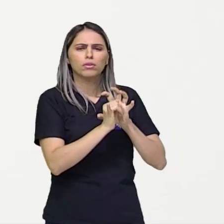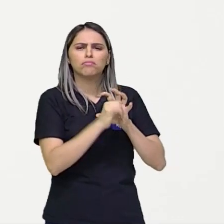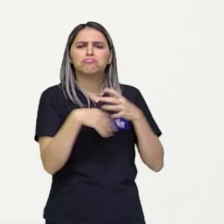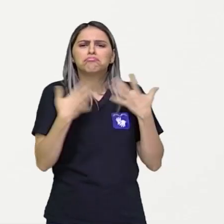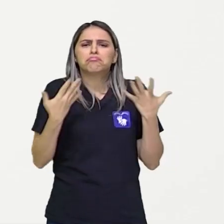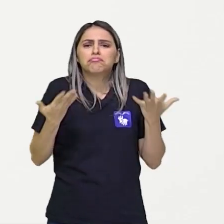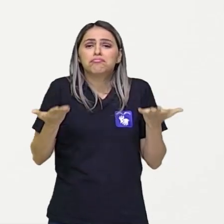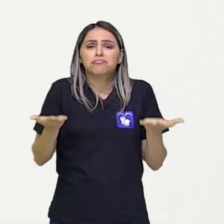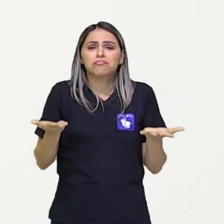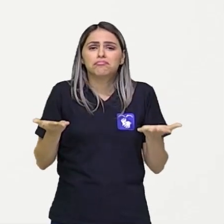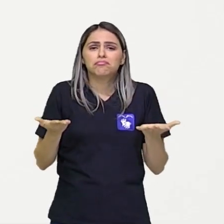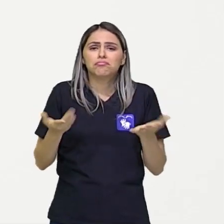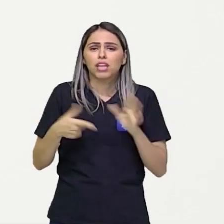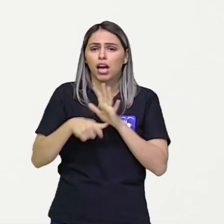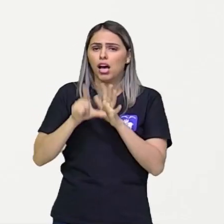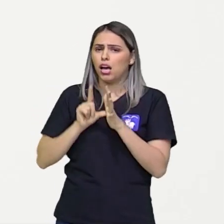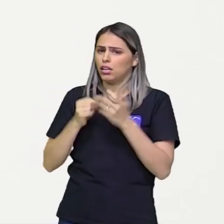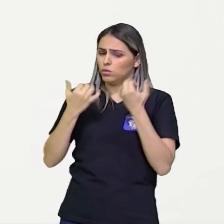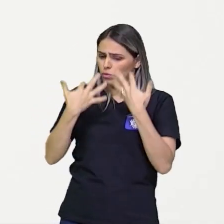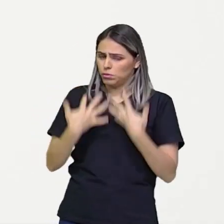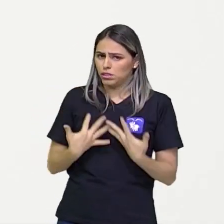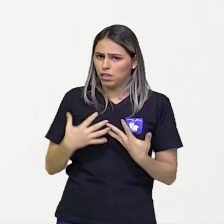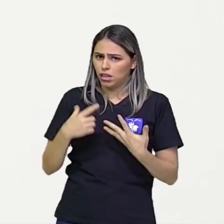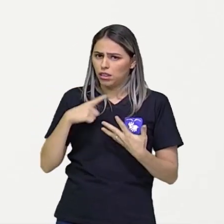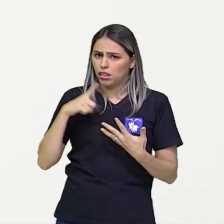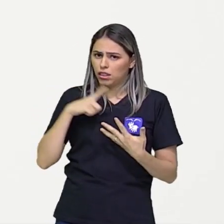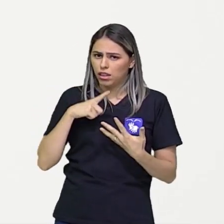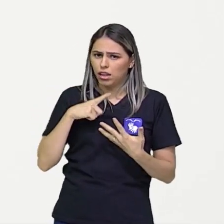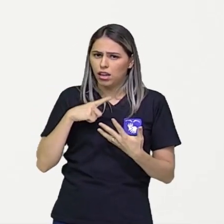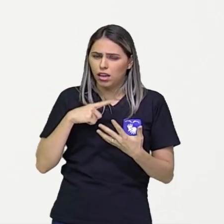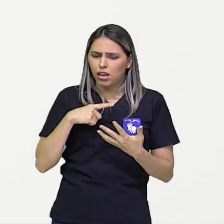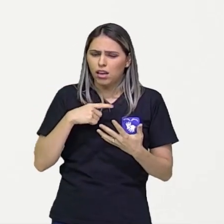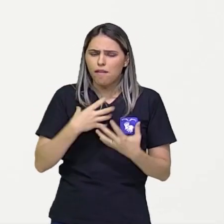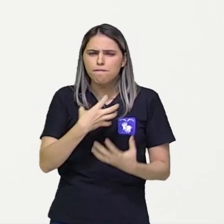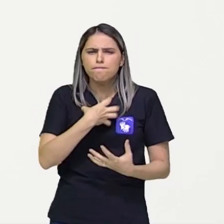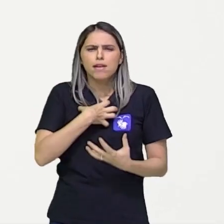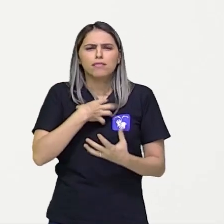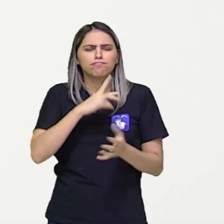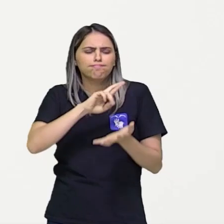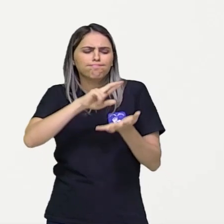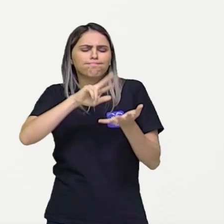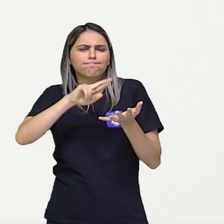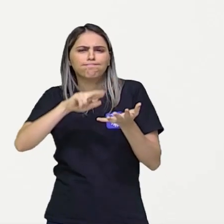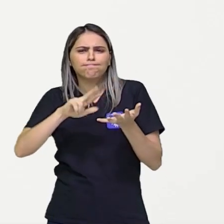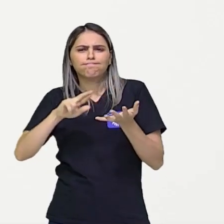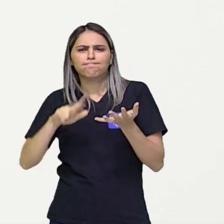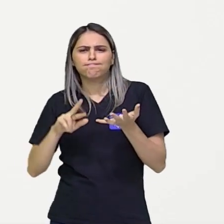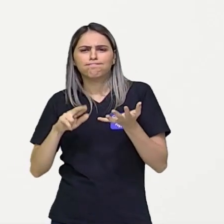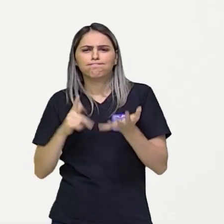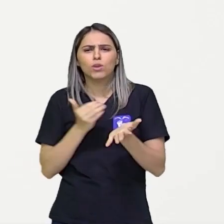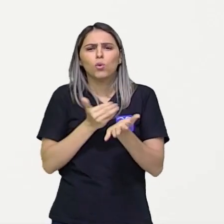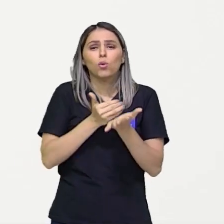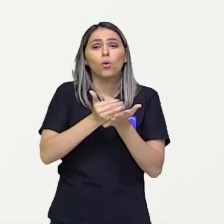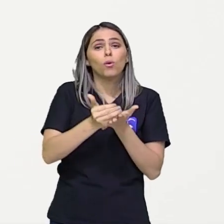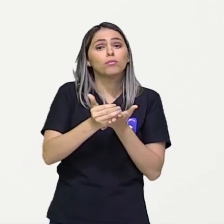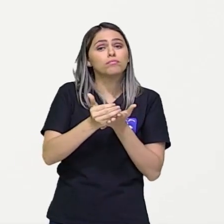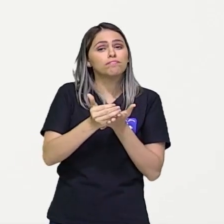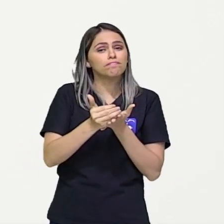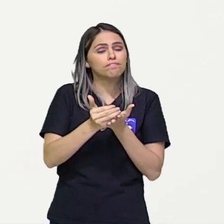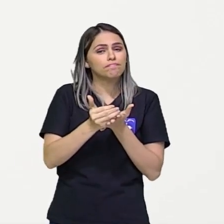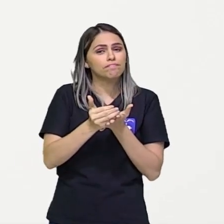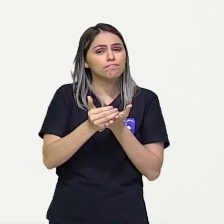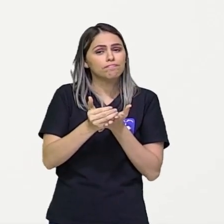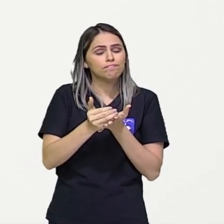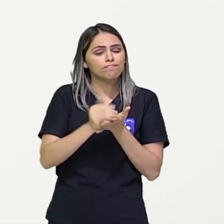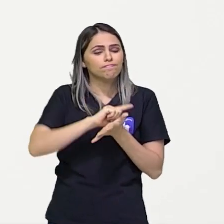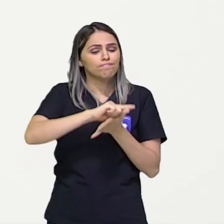que eu falei? Que olha só, existem formas diferentes de se começar